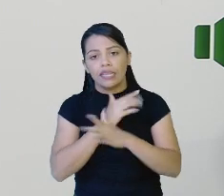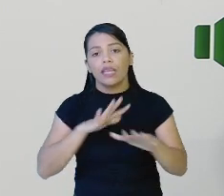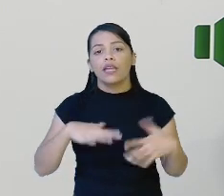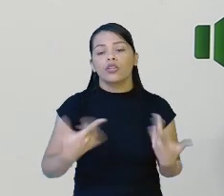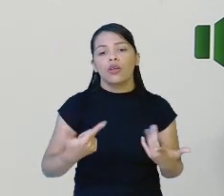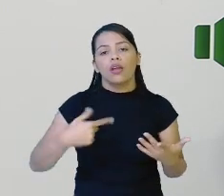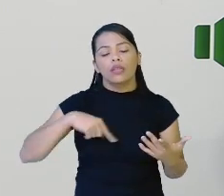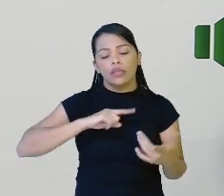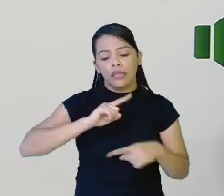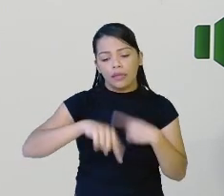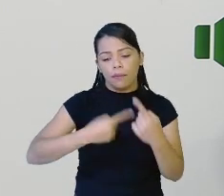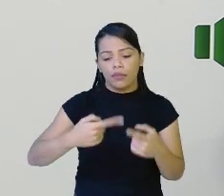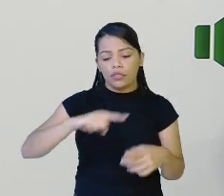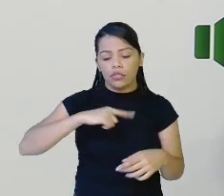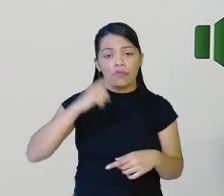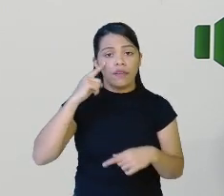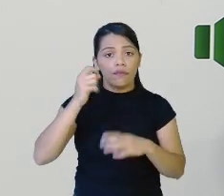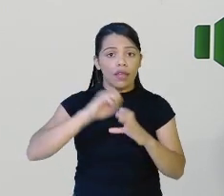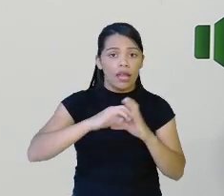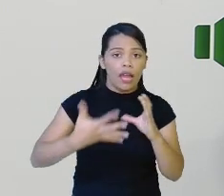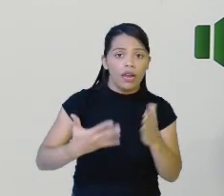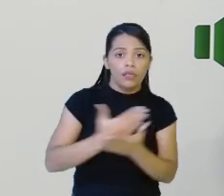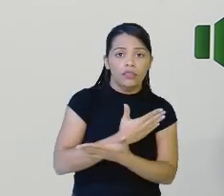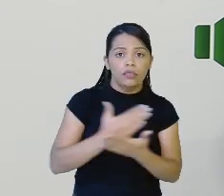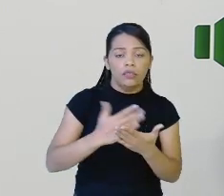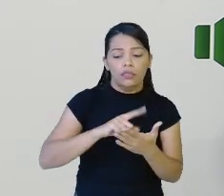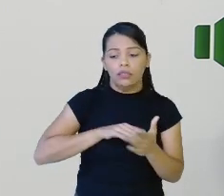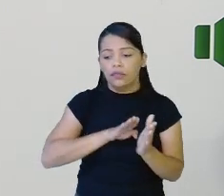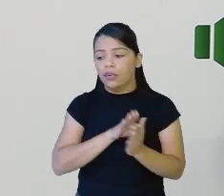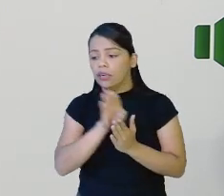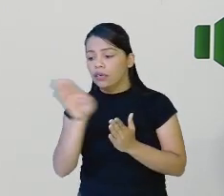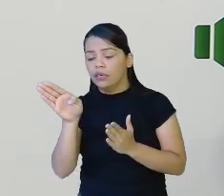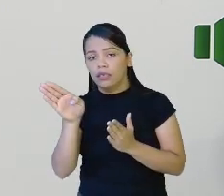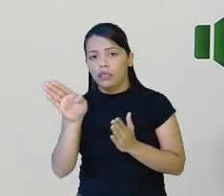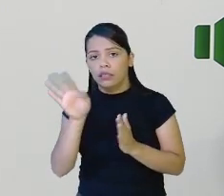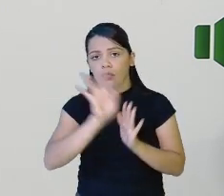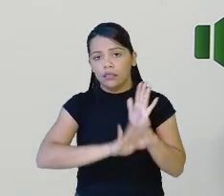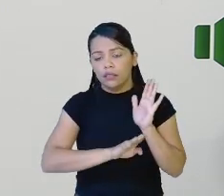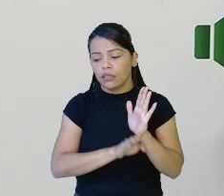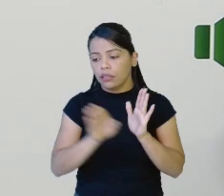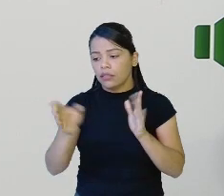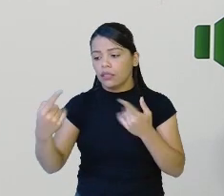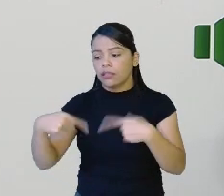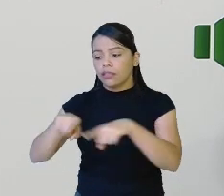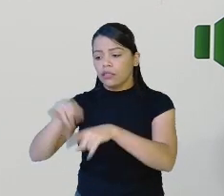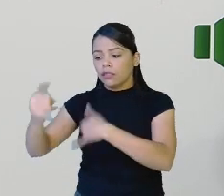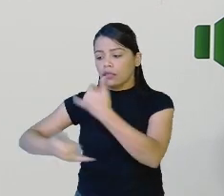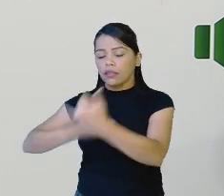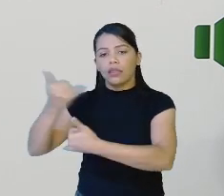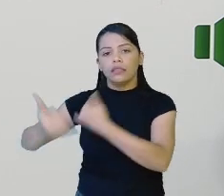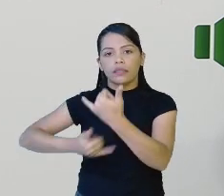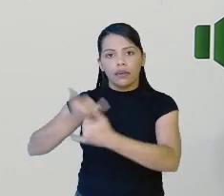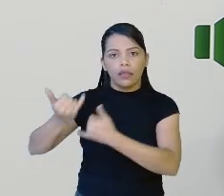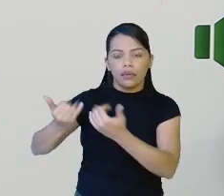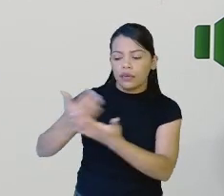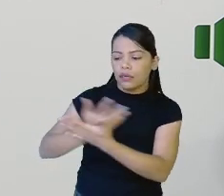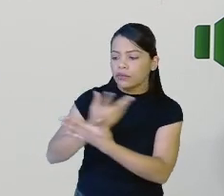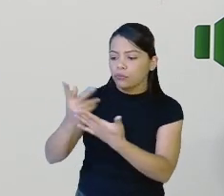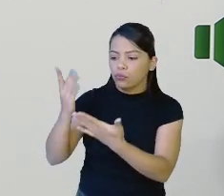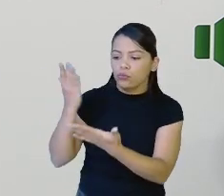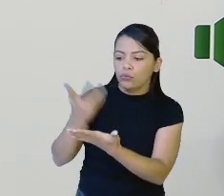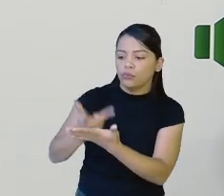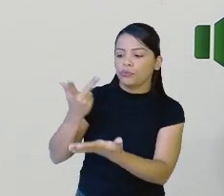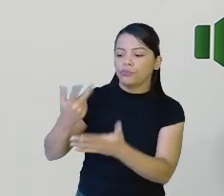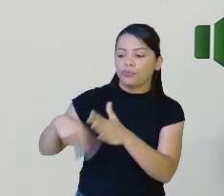abrangem também a crônica, que tem a parte da crônica que leva para o humor, que brinca com situações do cotidiano. Às vezes, situações que